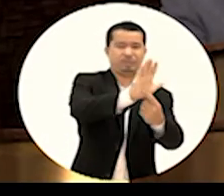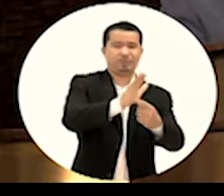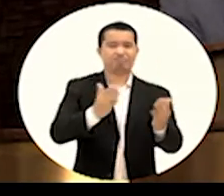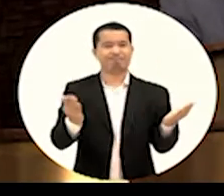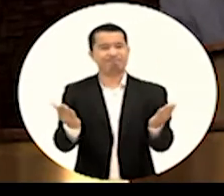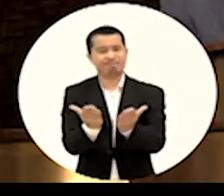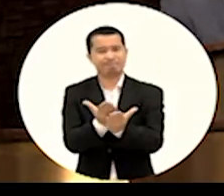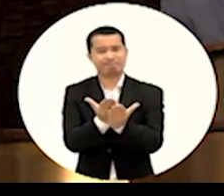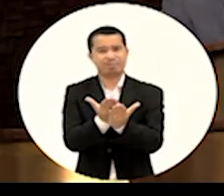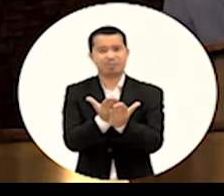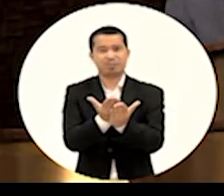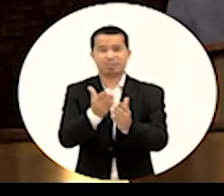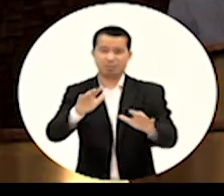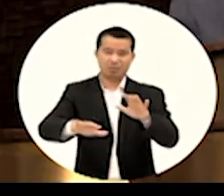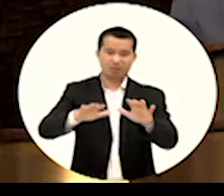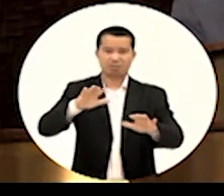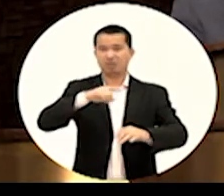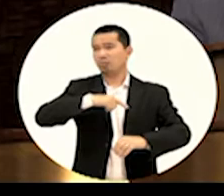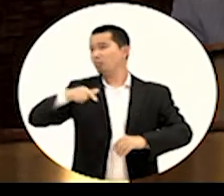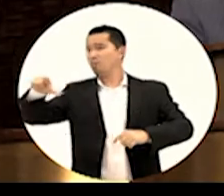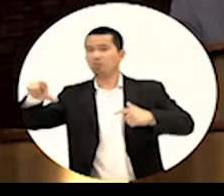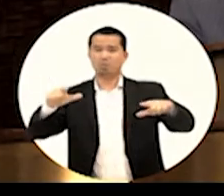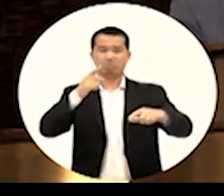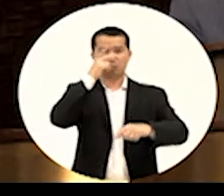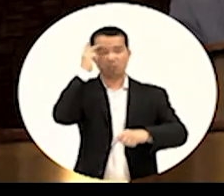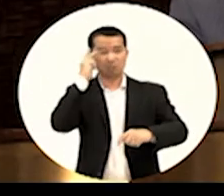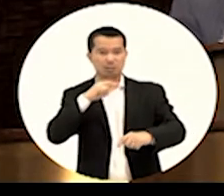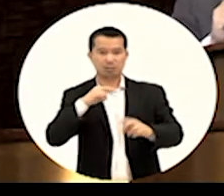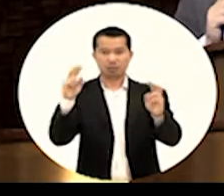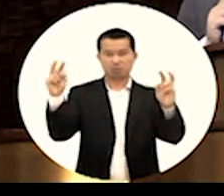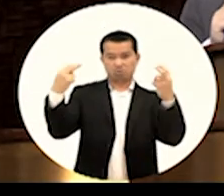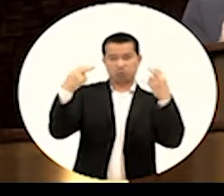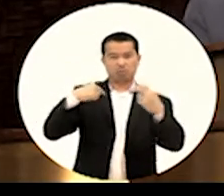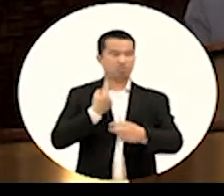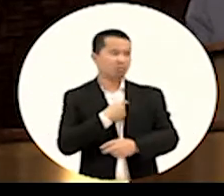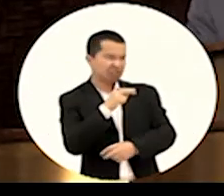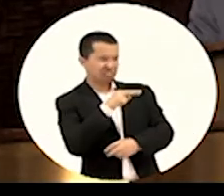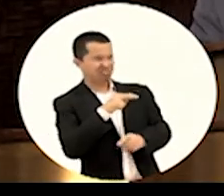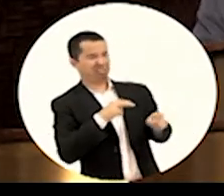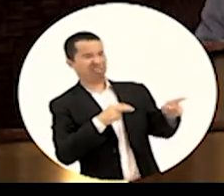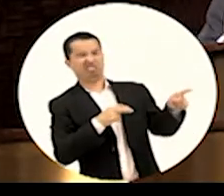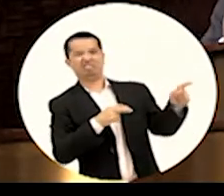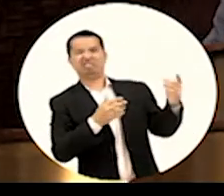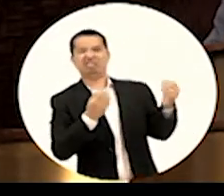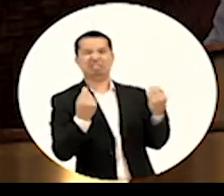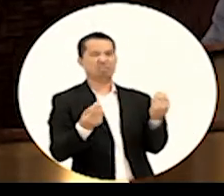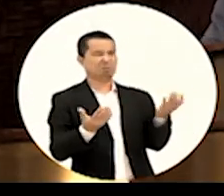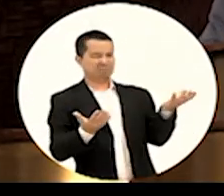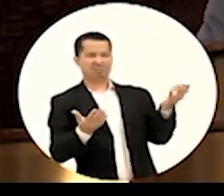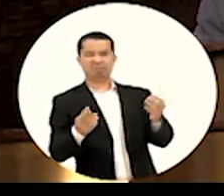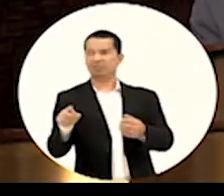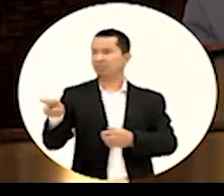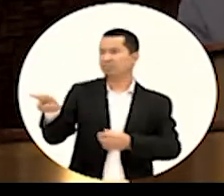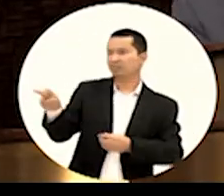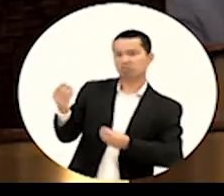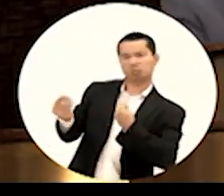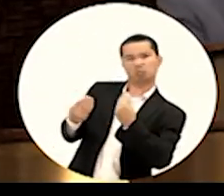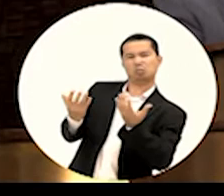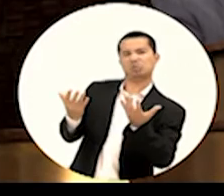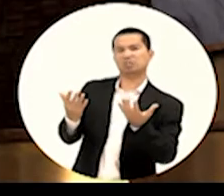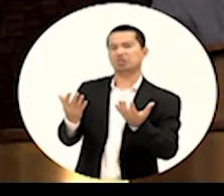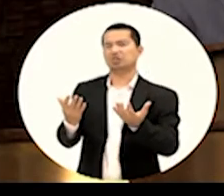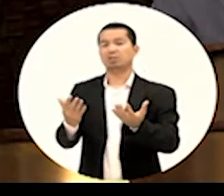assumir publicamente uma posição diante do Senhor, decepcionar as expectativas das pessoas ao nosso